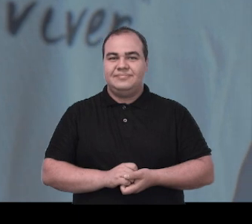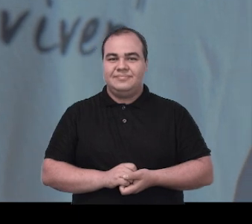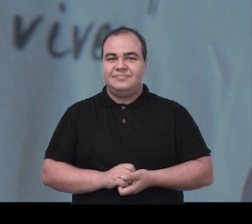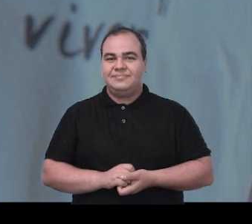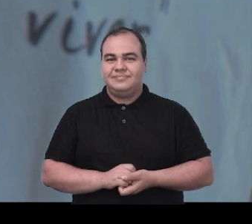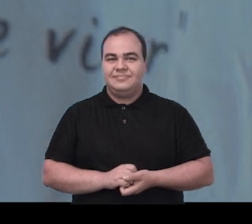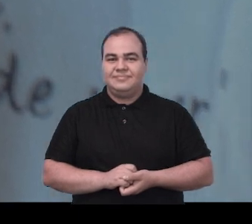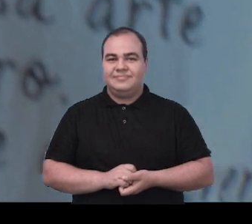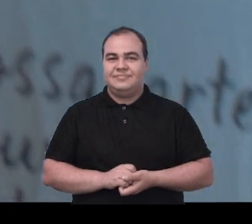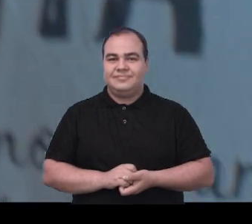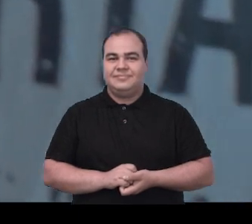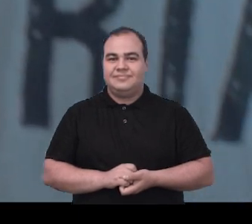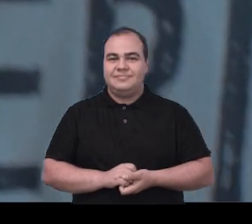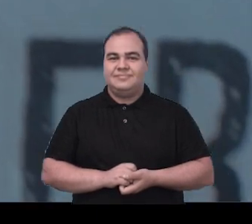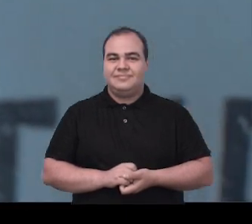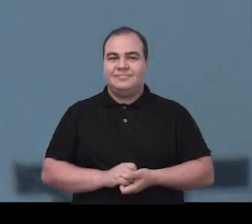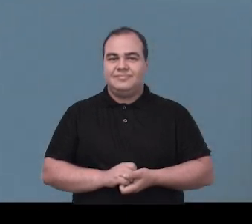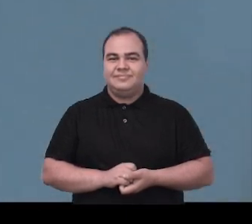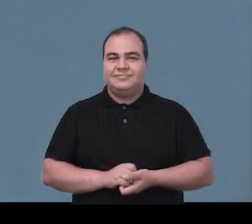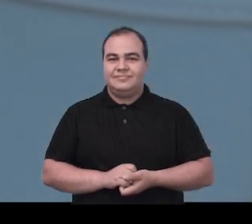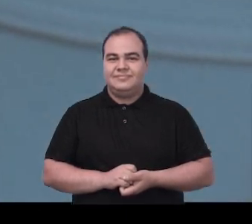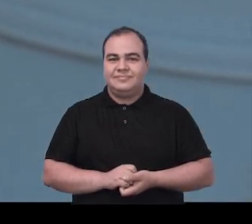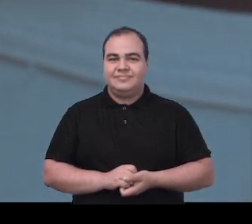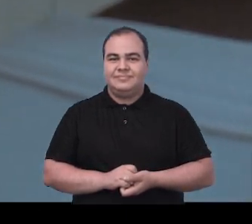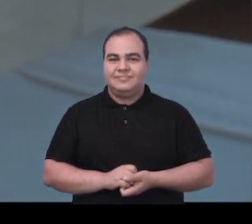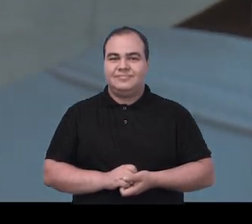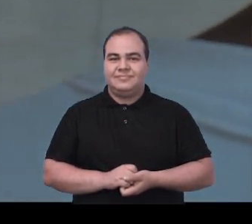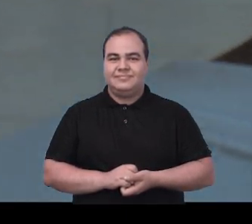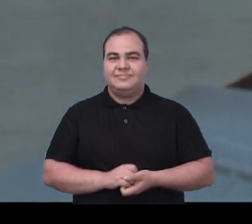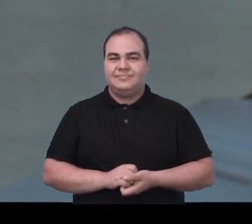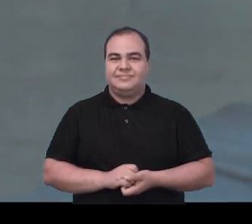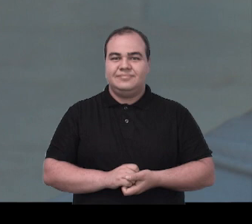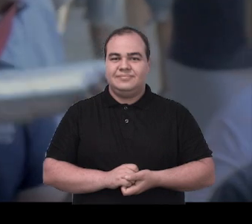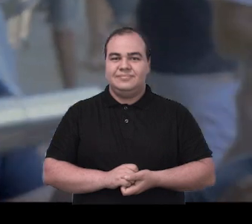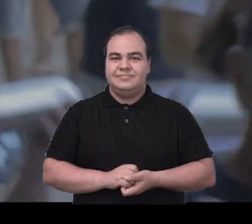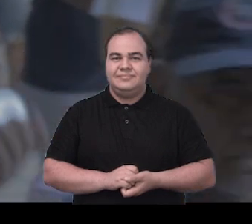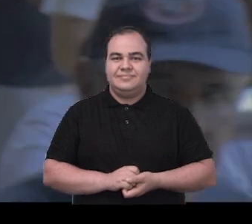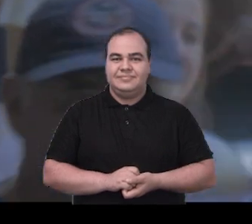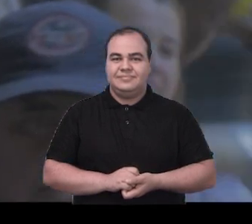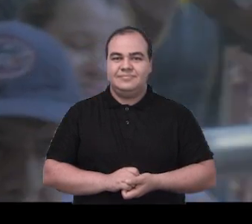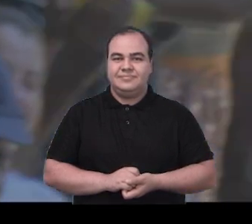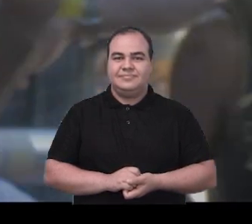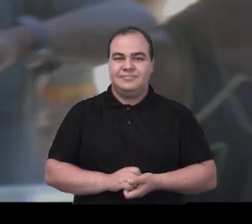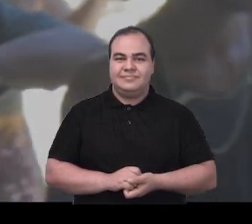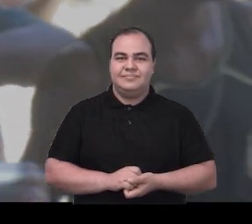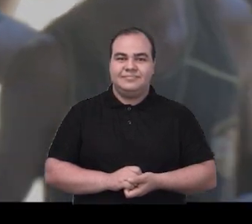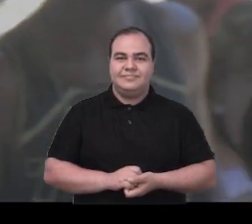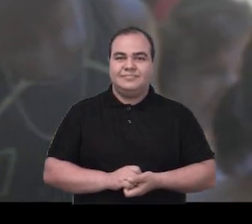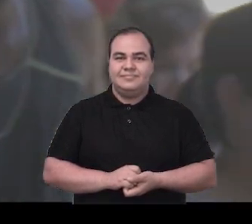bateria, sertão e sertantos. Nossa arte é nosso maior tesouro. o cuidado e a preciosidade de